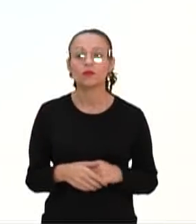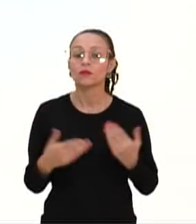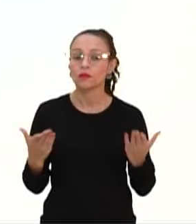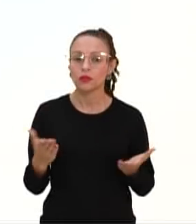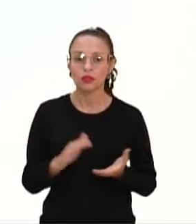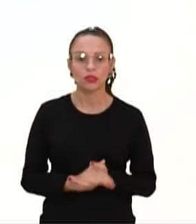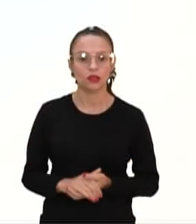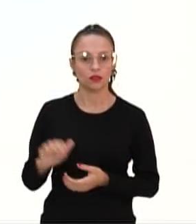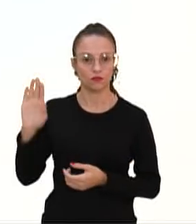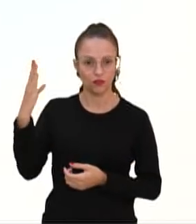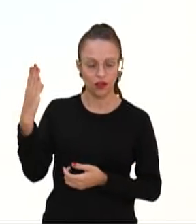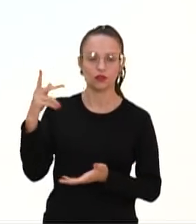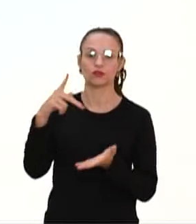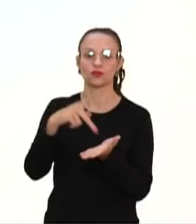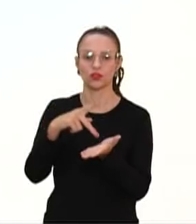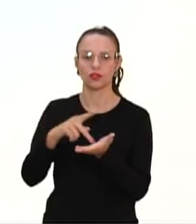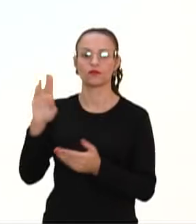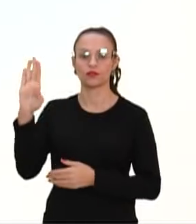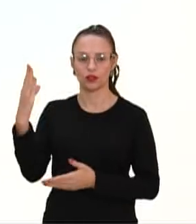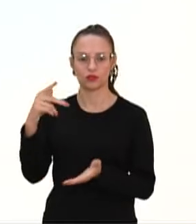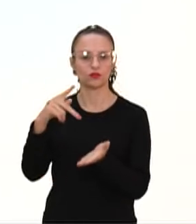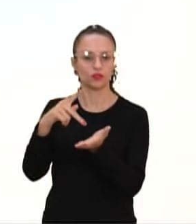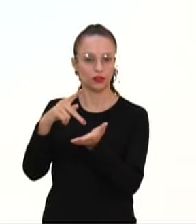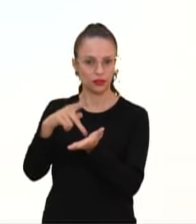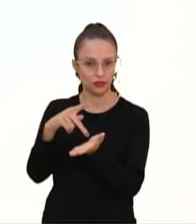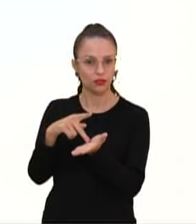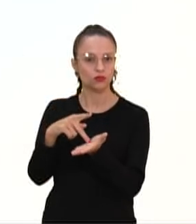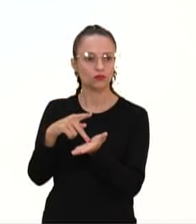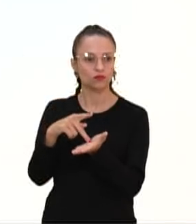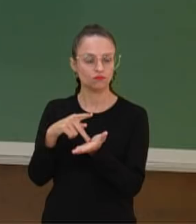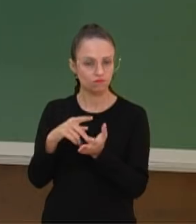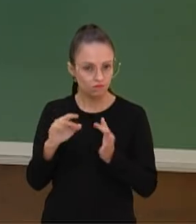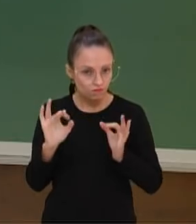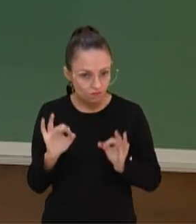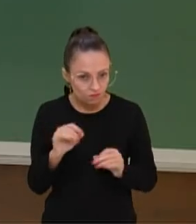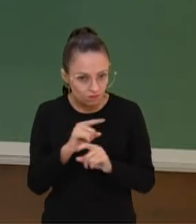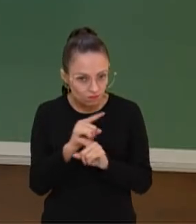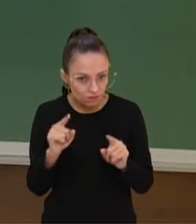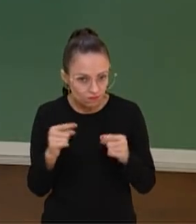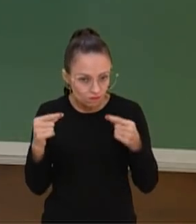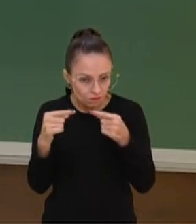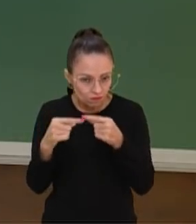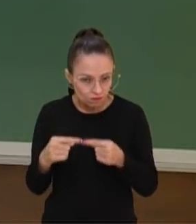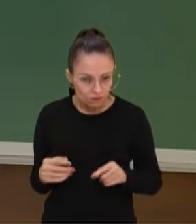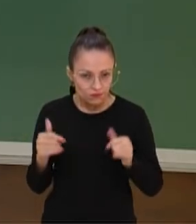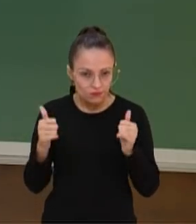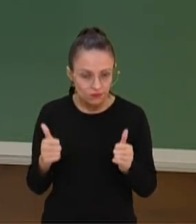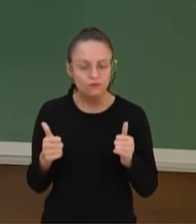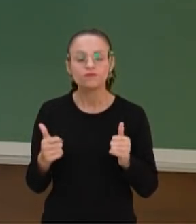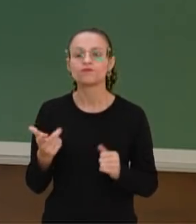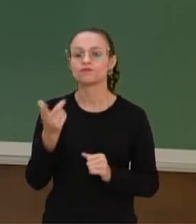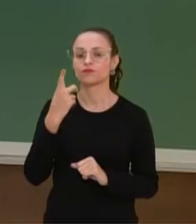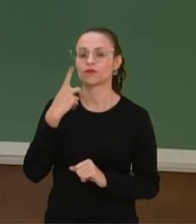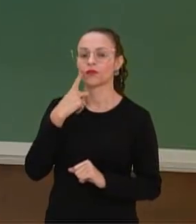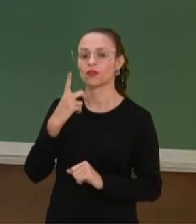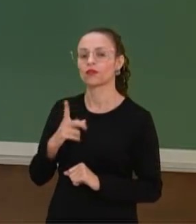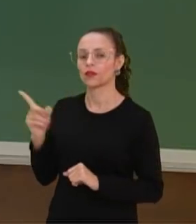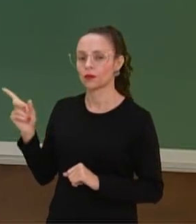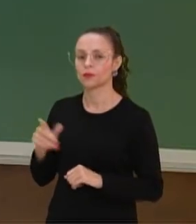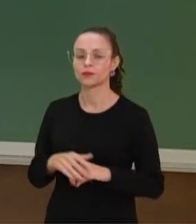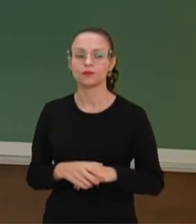aí, falso, verdadeiro, falso, verdadeiro. Deu certo com a sua resposta aí? Vamos olhar item a